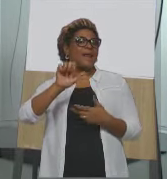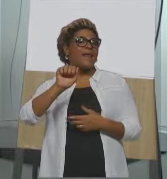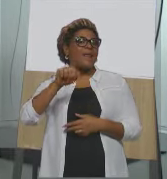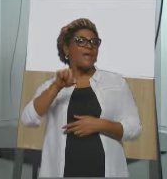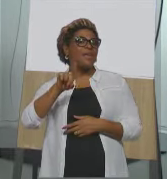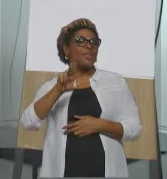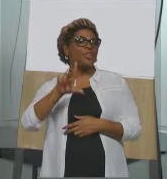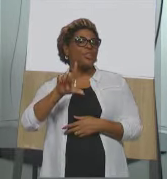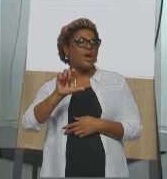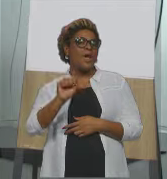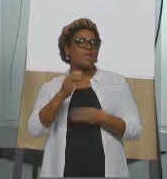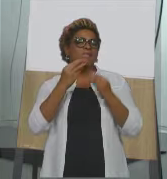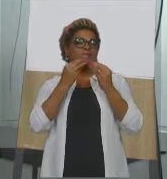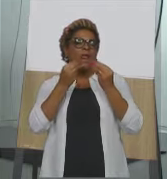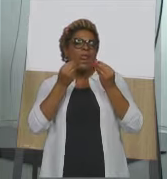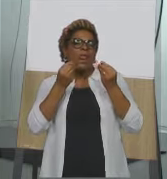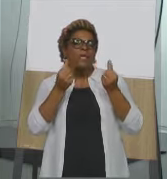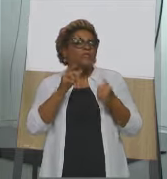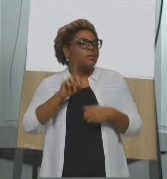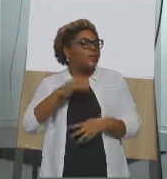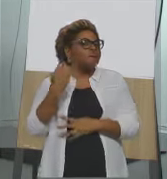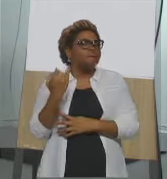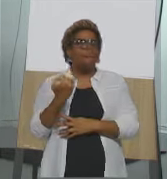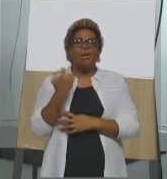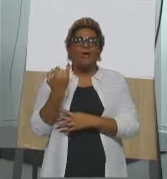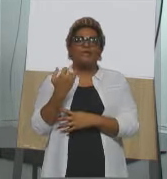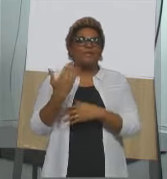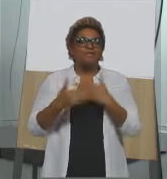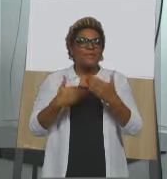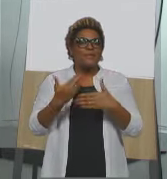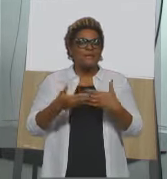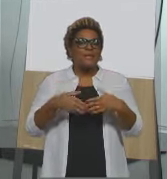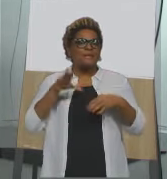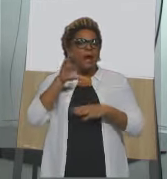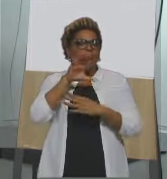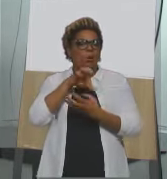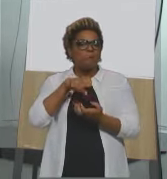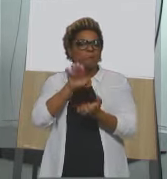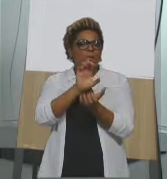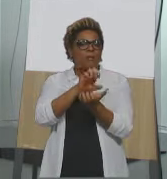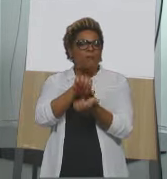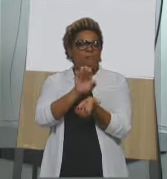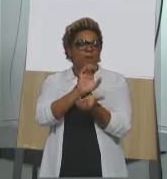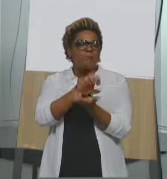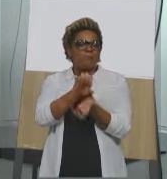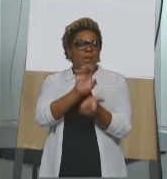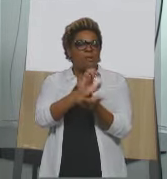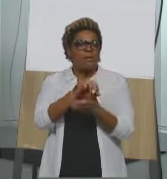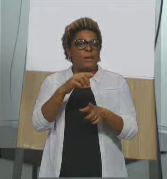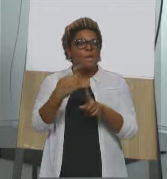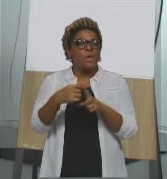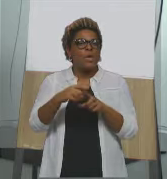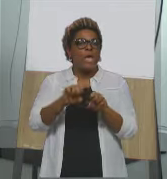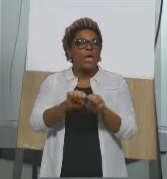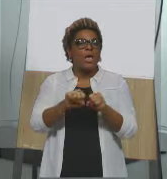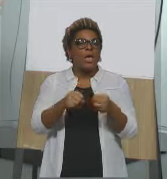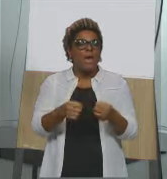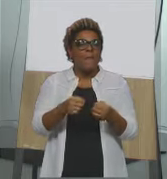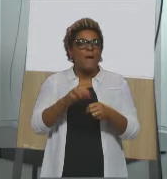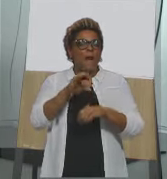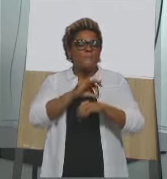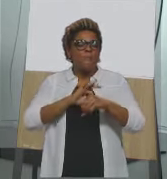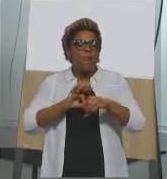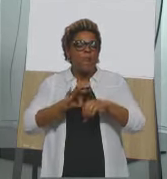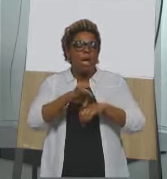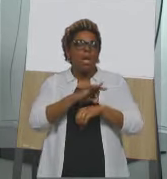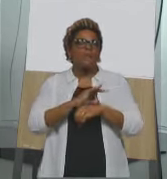importante aí no processo de mastigação? Não só para lubrificar o alimento, mas a saliva ela quebra as moléculas de carboidrato ainda na